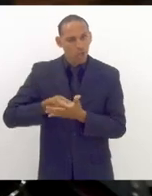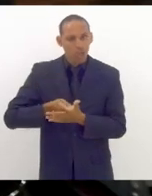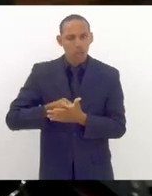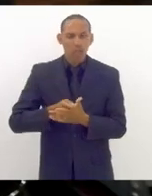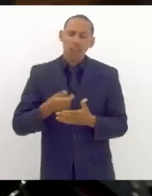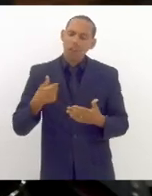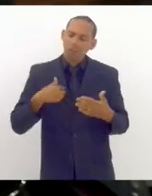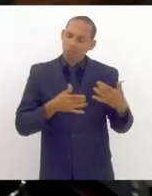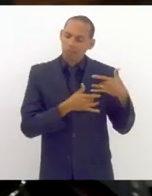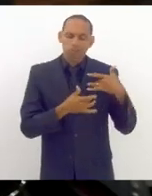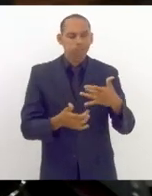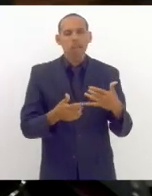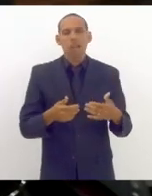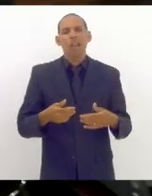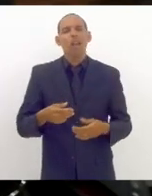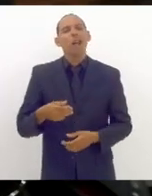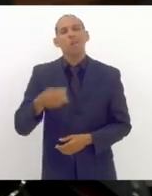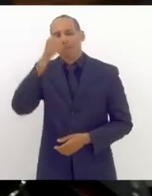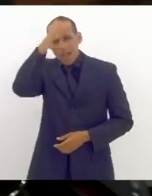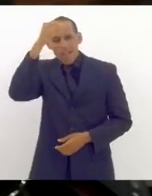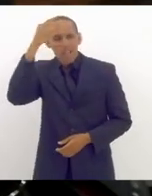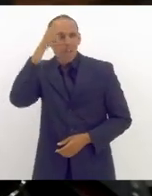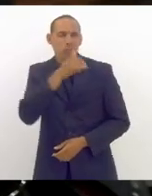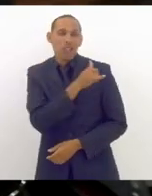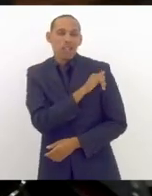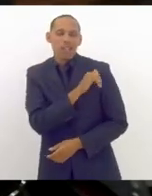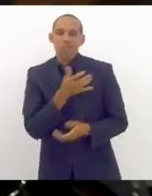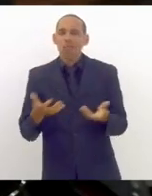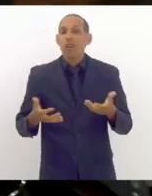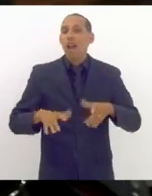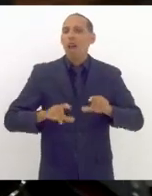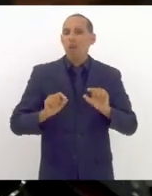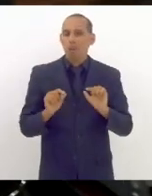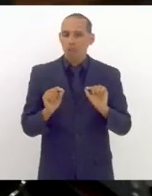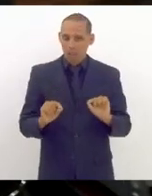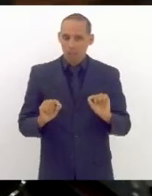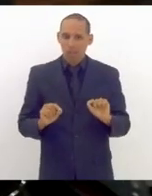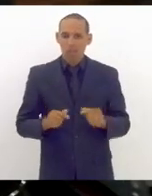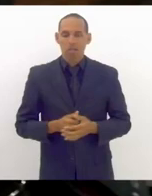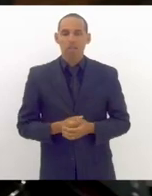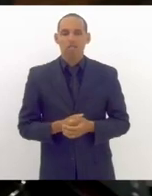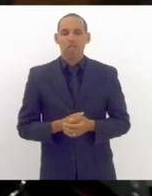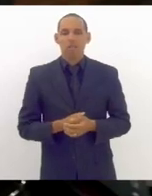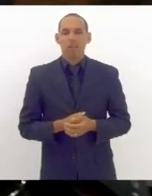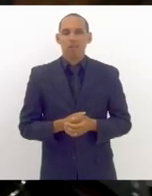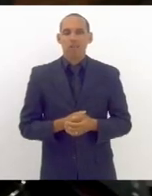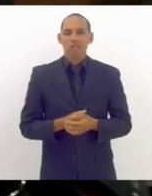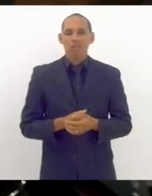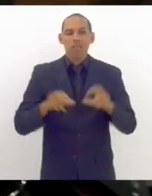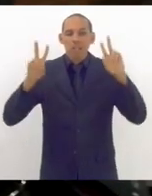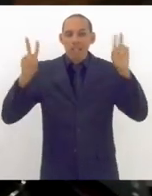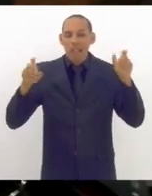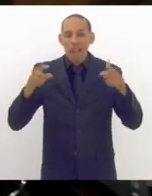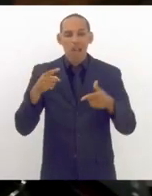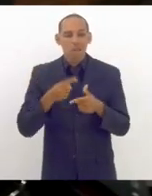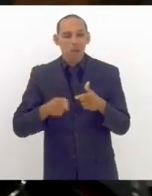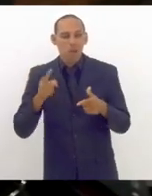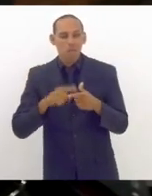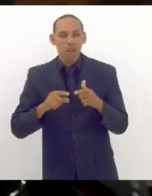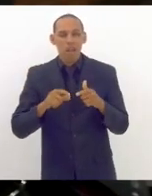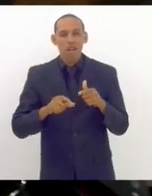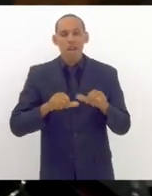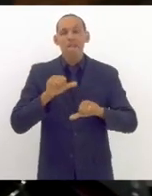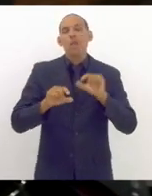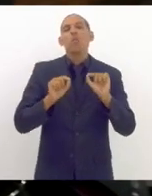a Prefeitura do Rio de Janeiro não quer de maneira nenhuma que essa questão significa perda de arrecadação